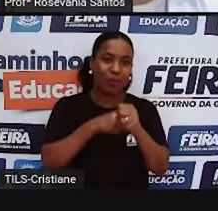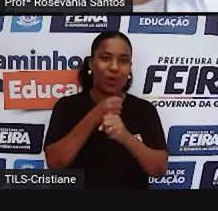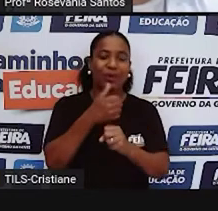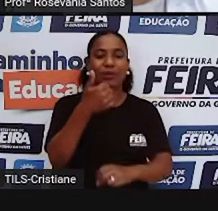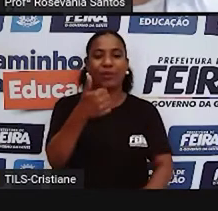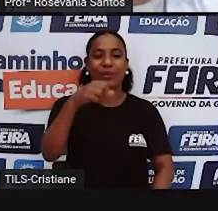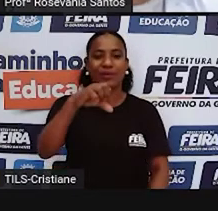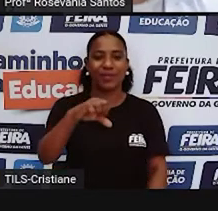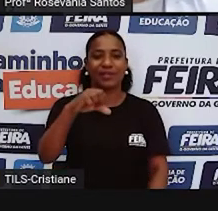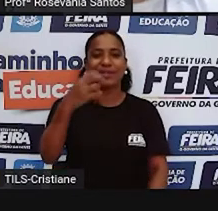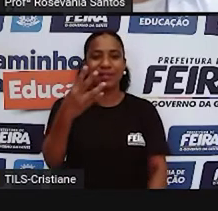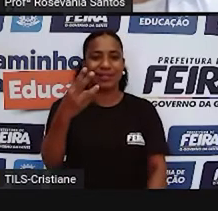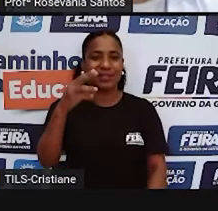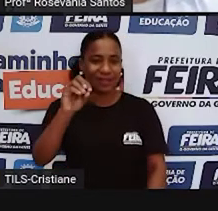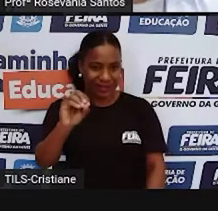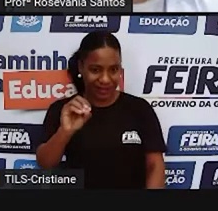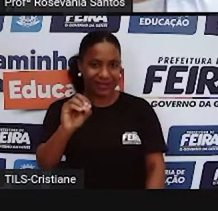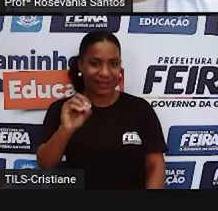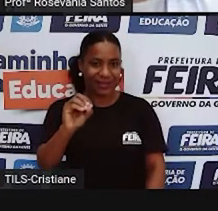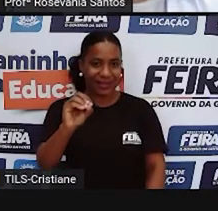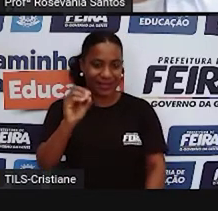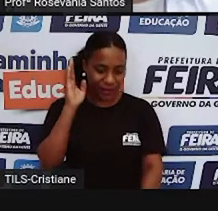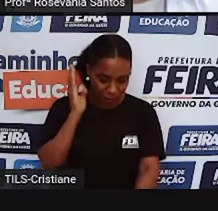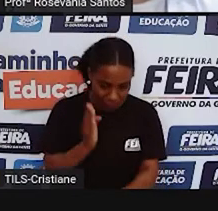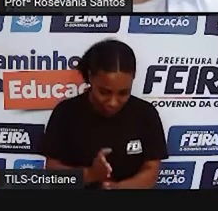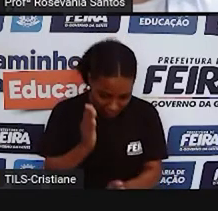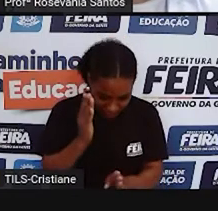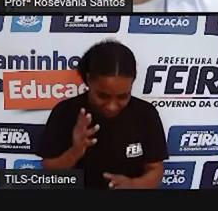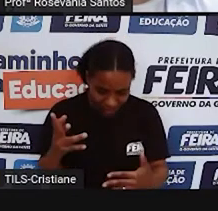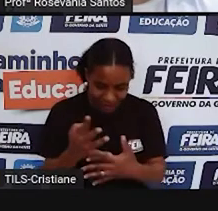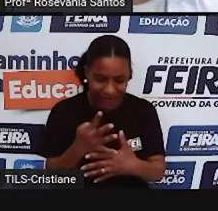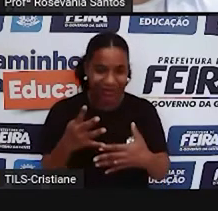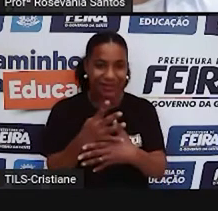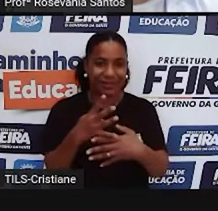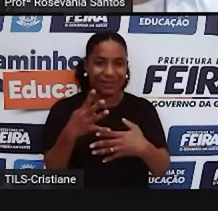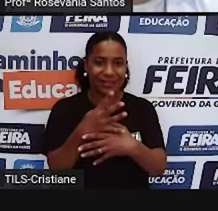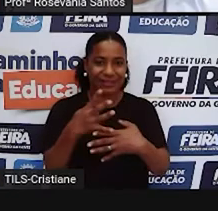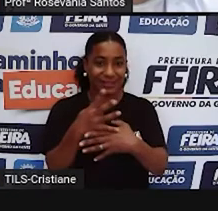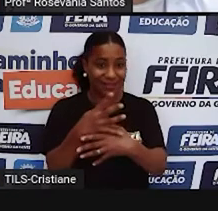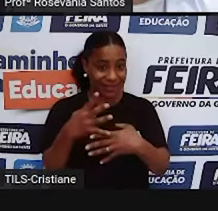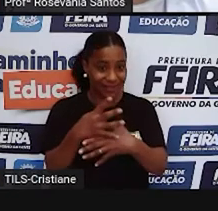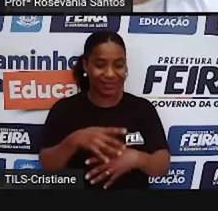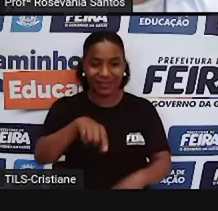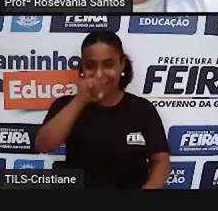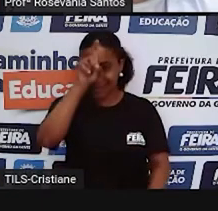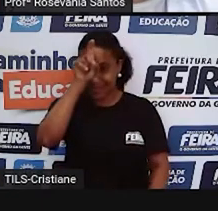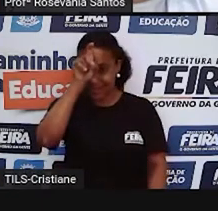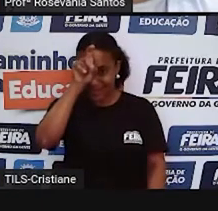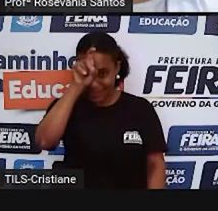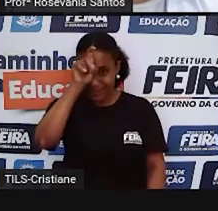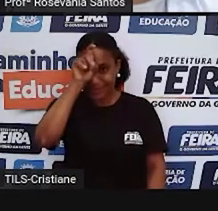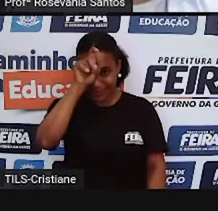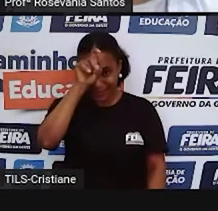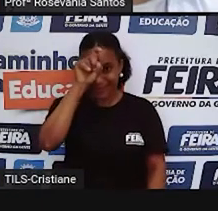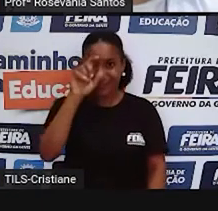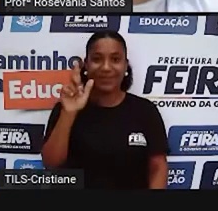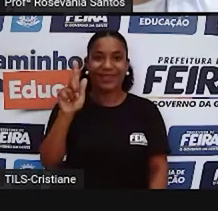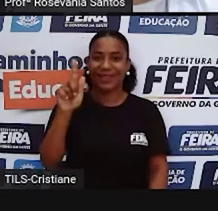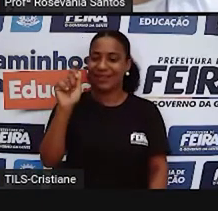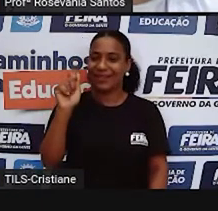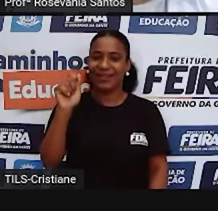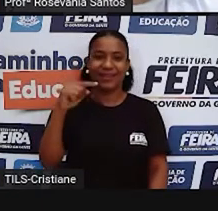da cidade de Gaçu, ou Nuzi, cidade da antiga Mesopotâmia, hoje Iorgan,